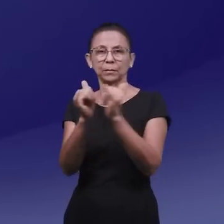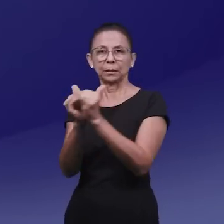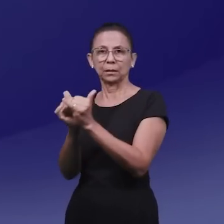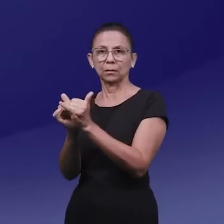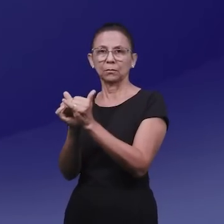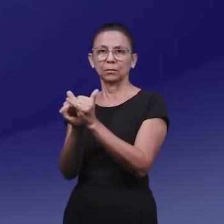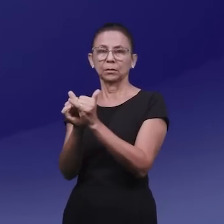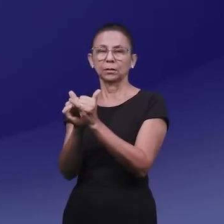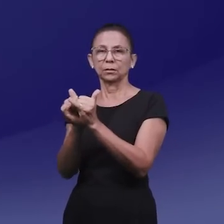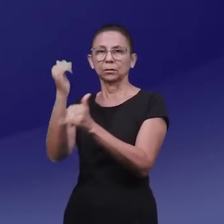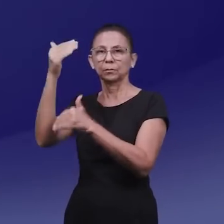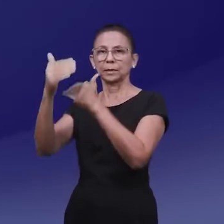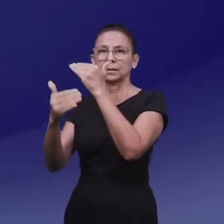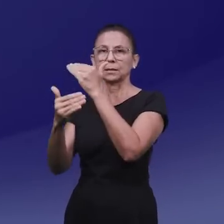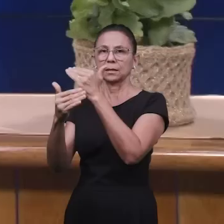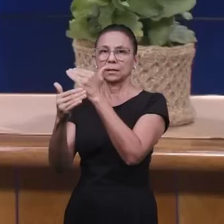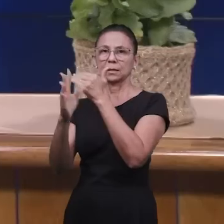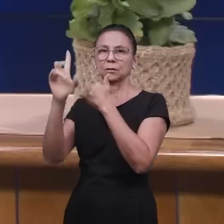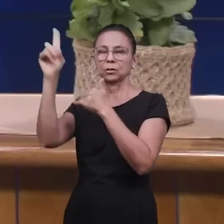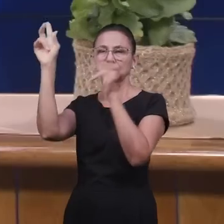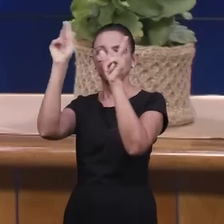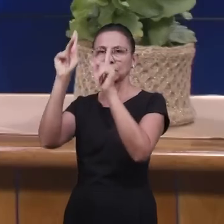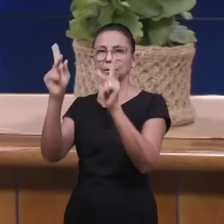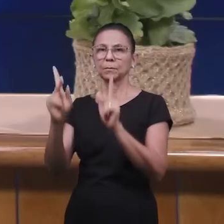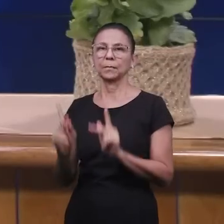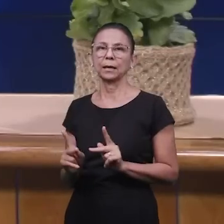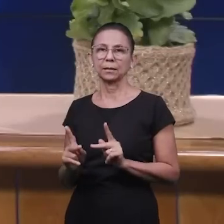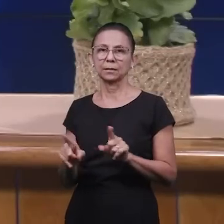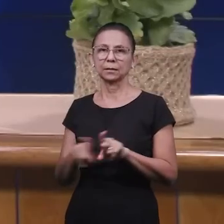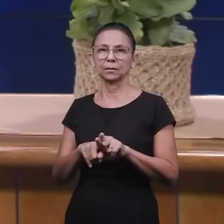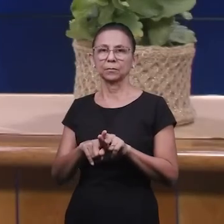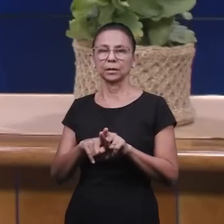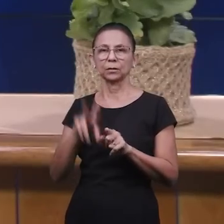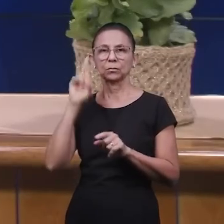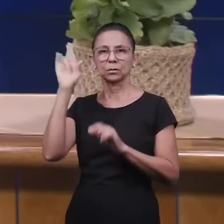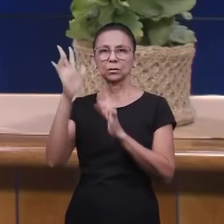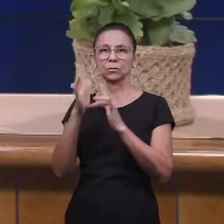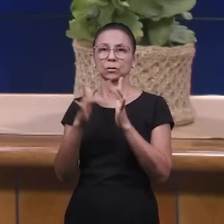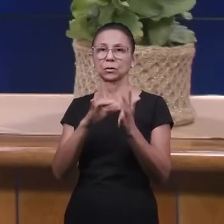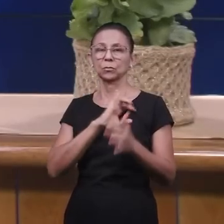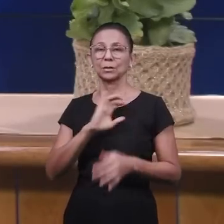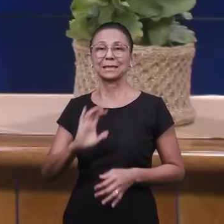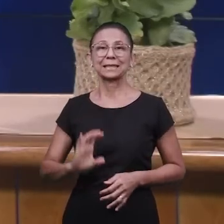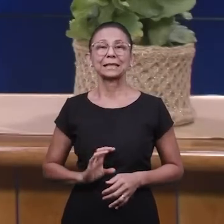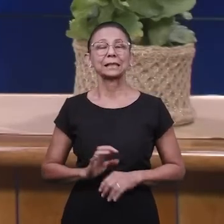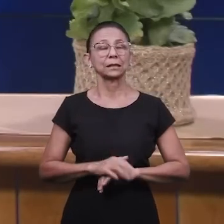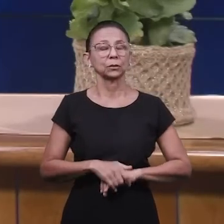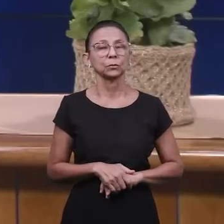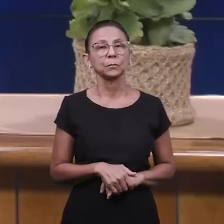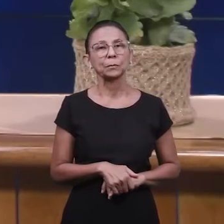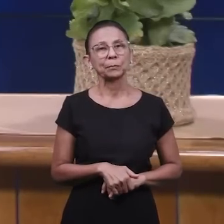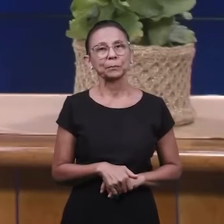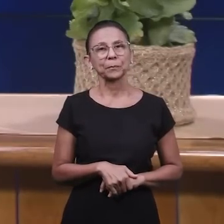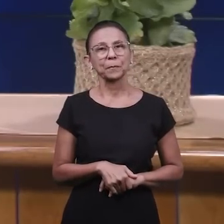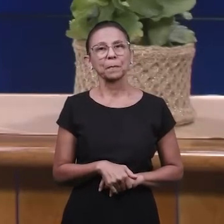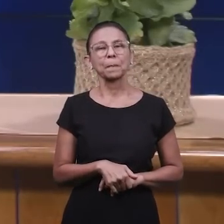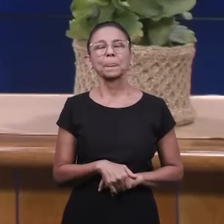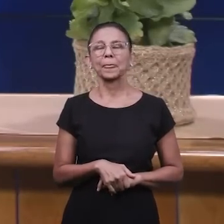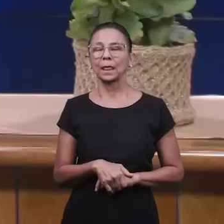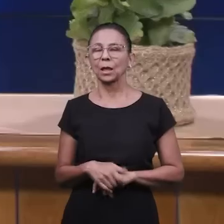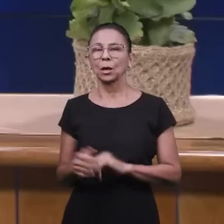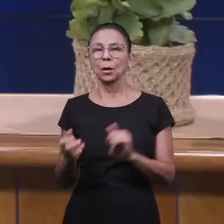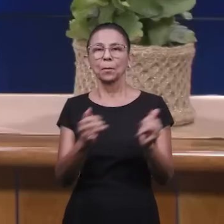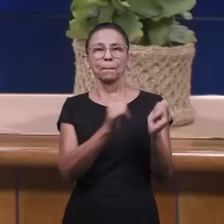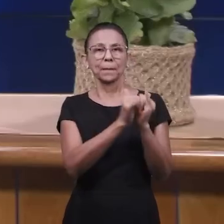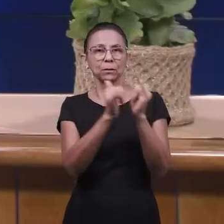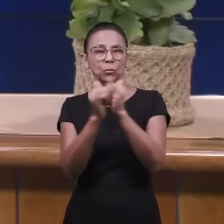foram destituídos da glória de Deus. E diz aqui Tito dizendo, para que, sendo justificados pela sua graça, sejamos